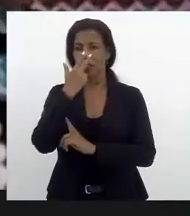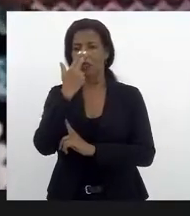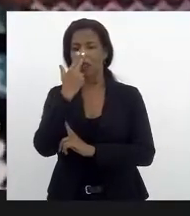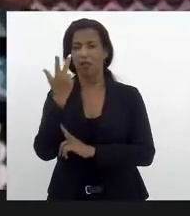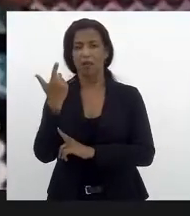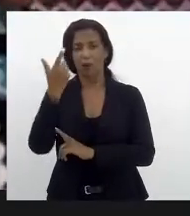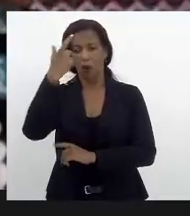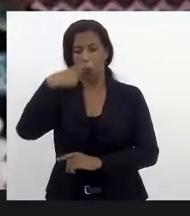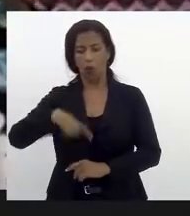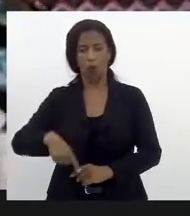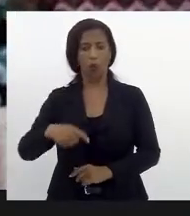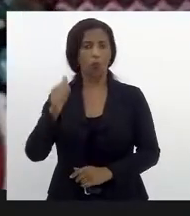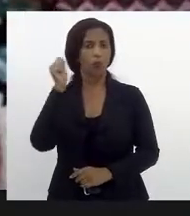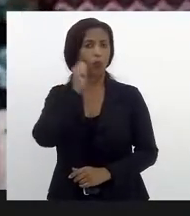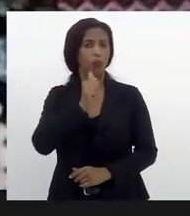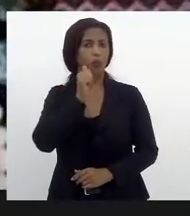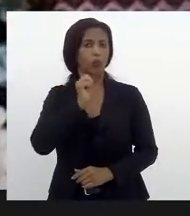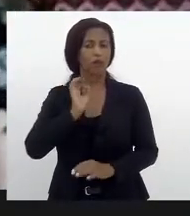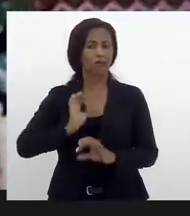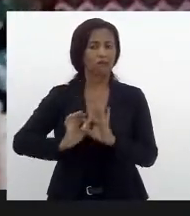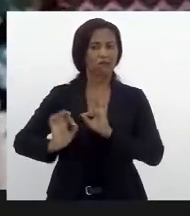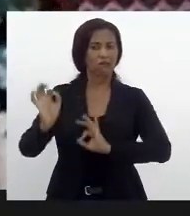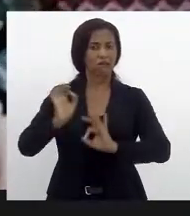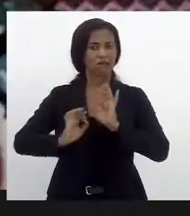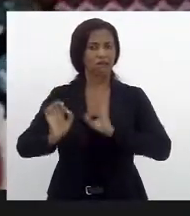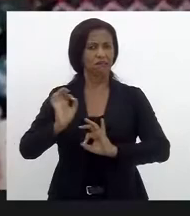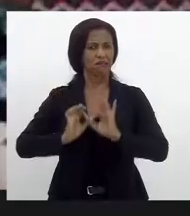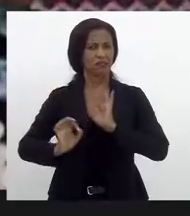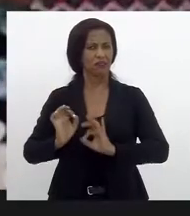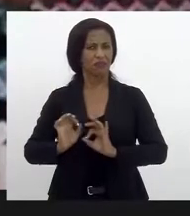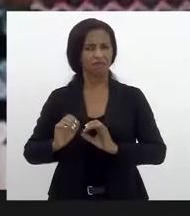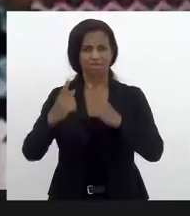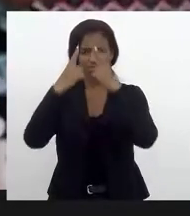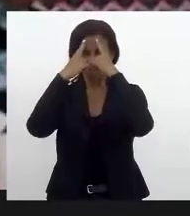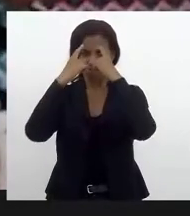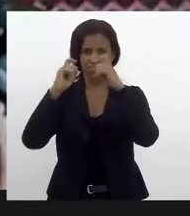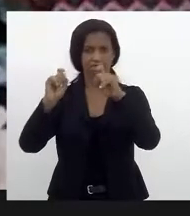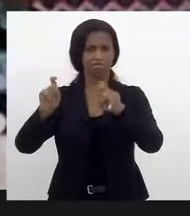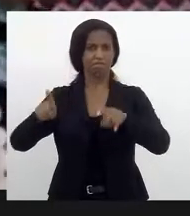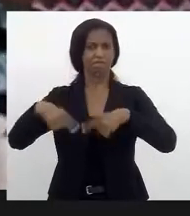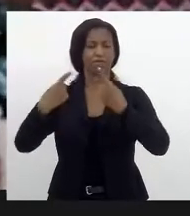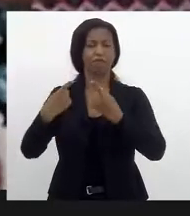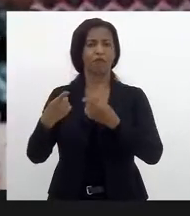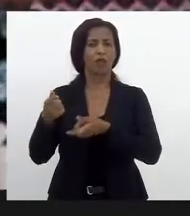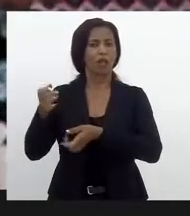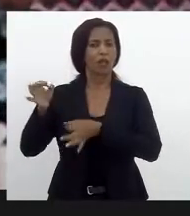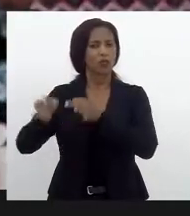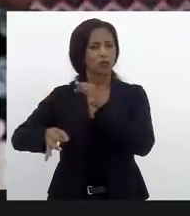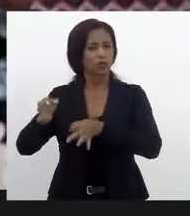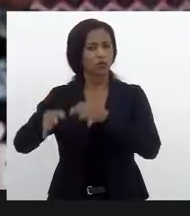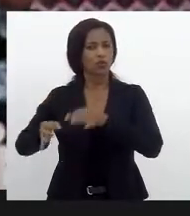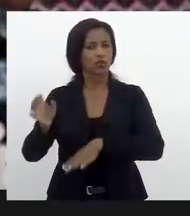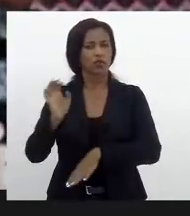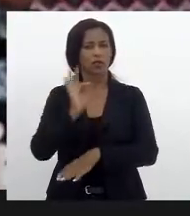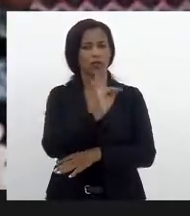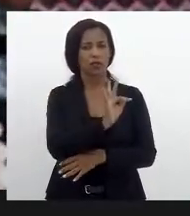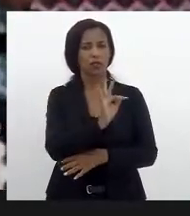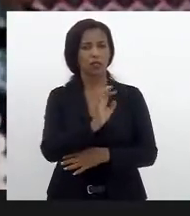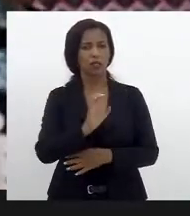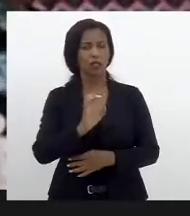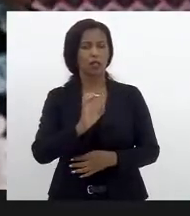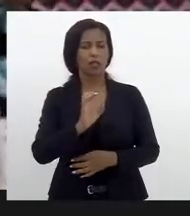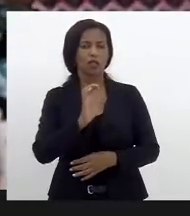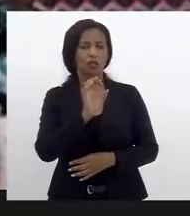do corpo da mulher de forma extremamente violenta. O Tribunal de Justiça do Estado do Rio de